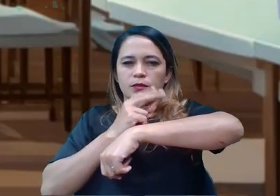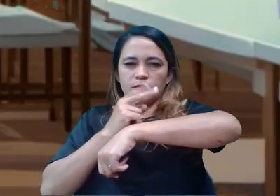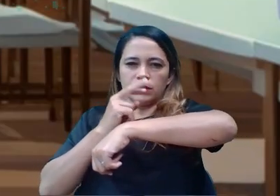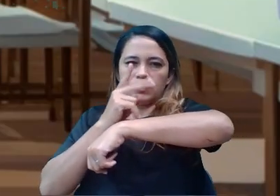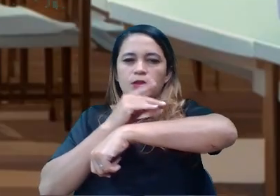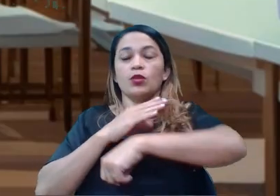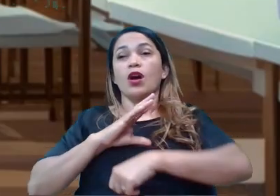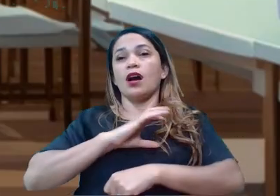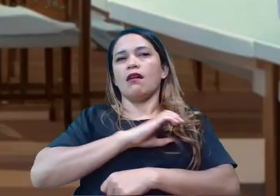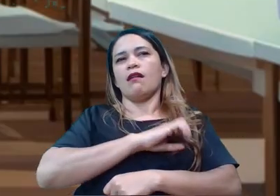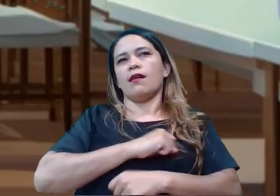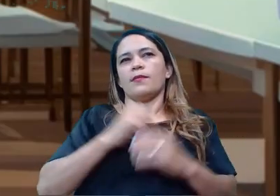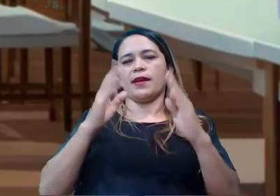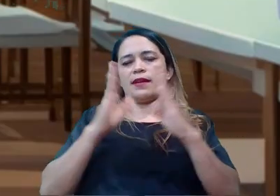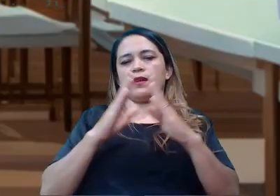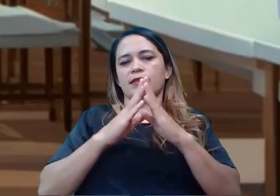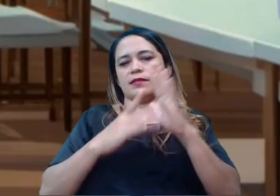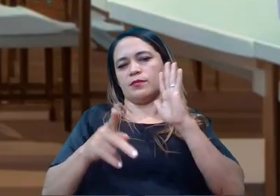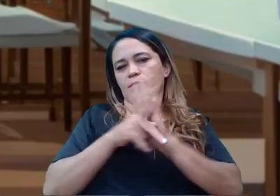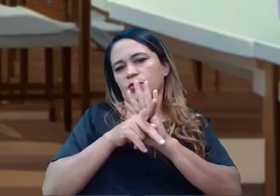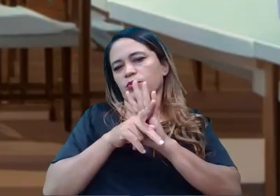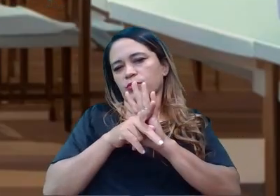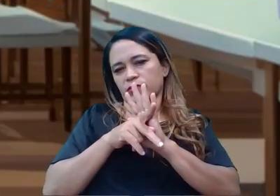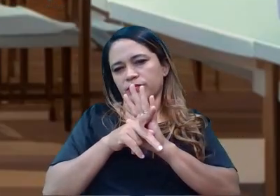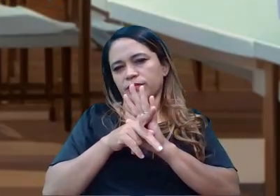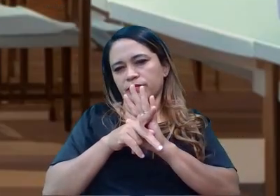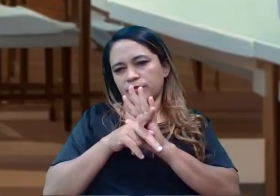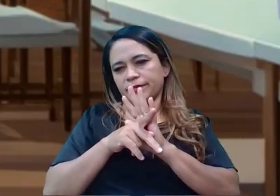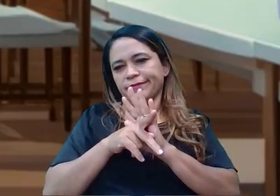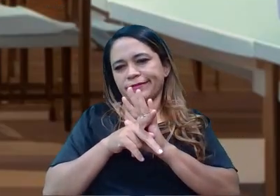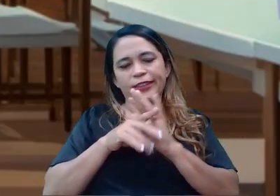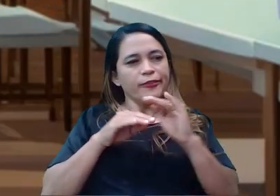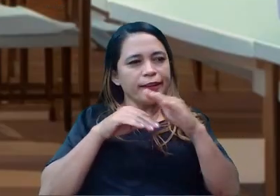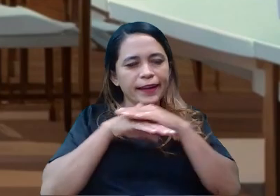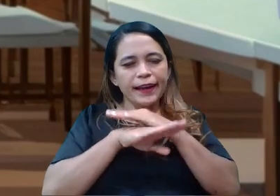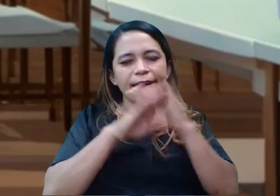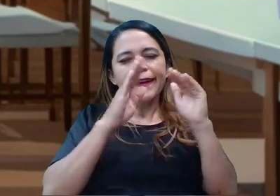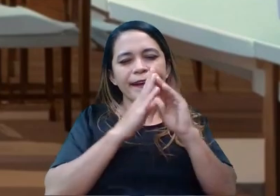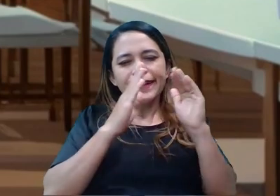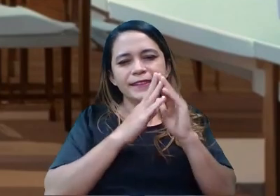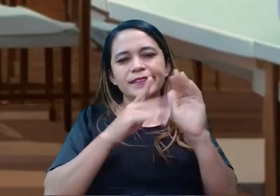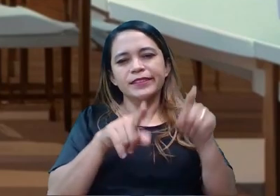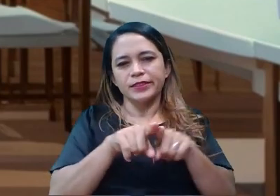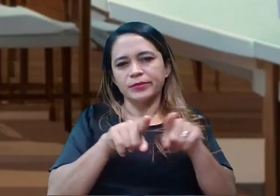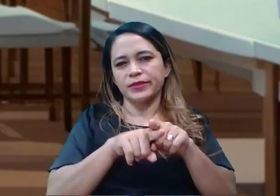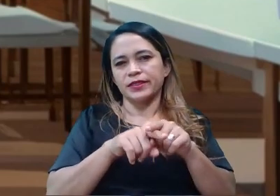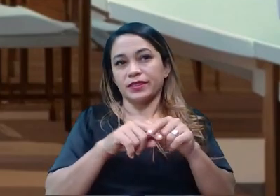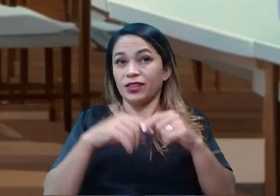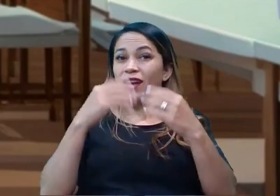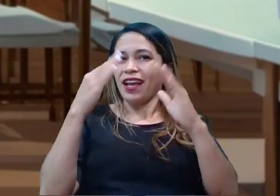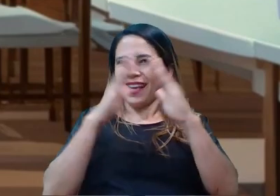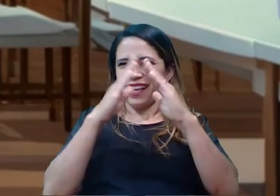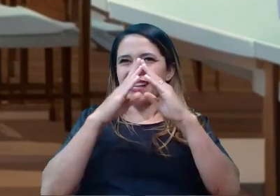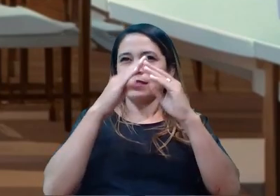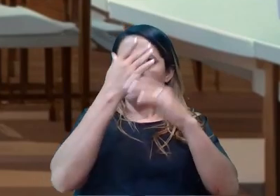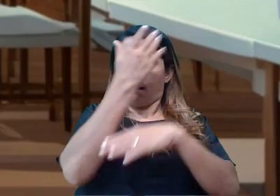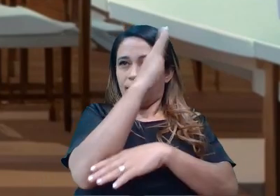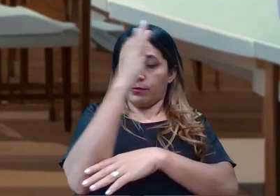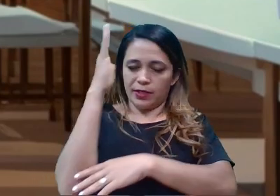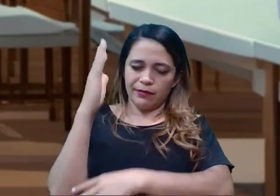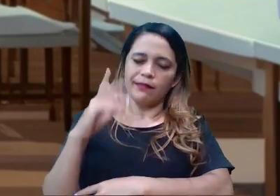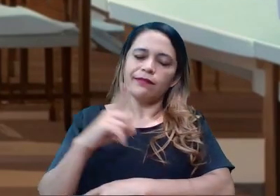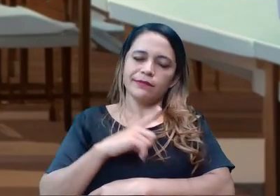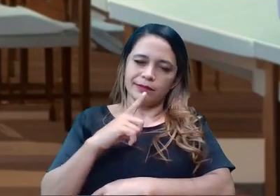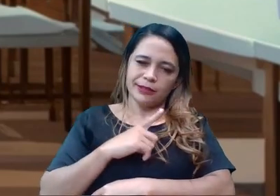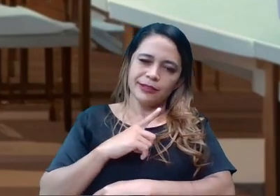no meio desse barro e faz a casa dele lá dentro. Então, se uma pessoa mora dentro de uma casa de pau a pique, existe uma probabilidade